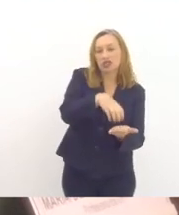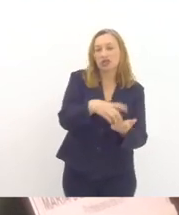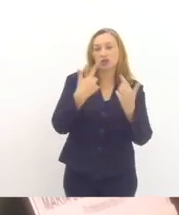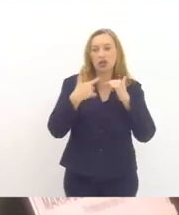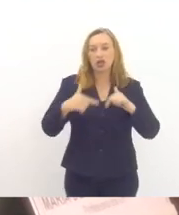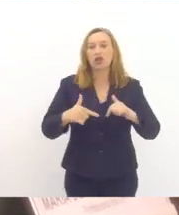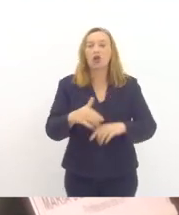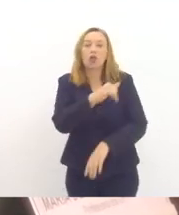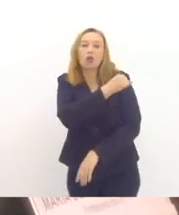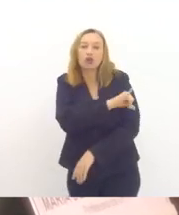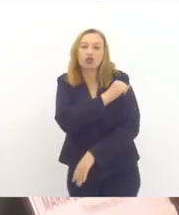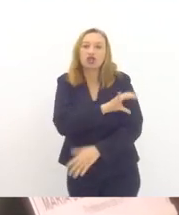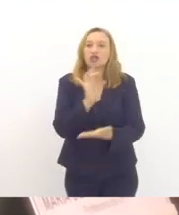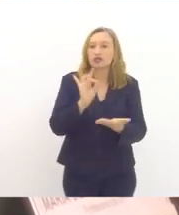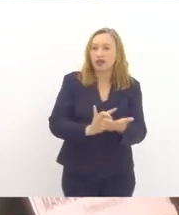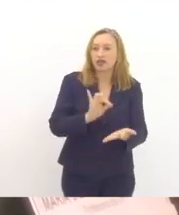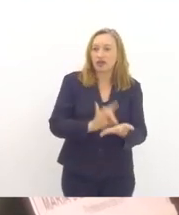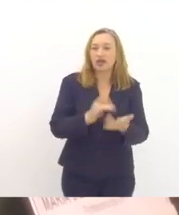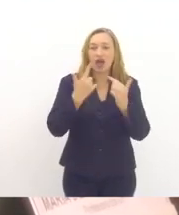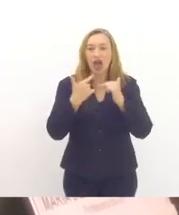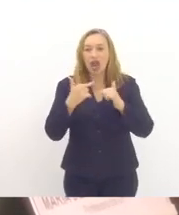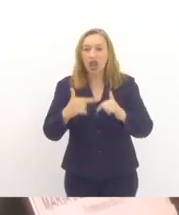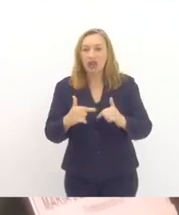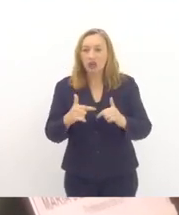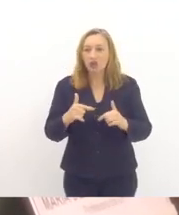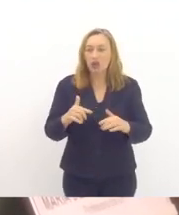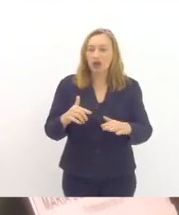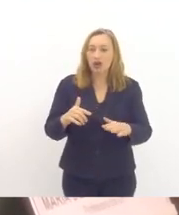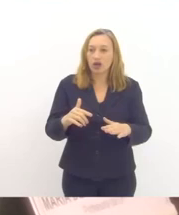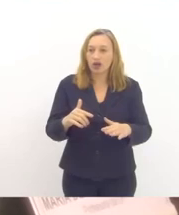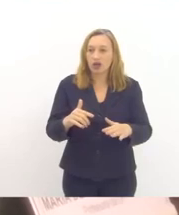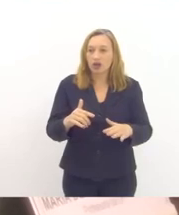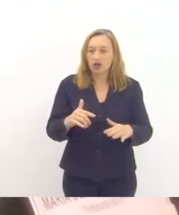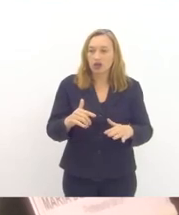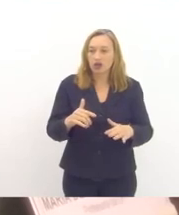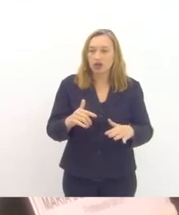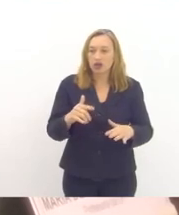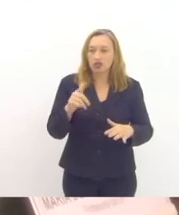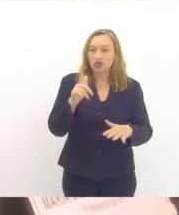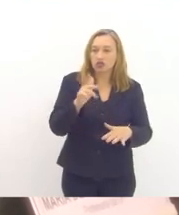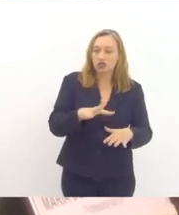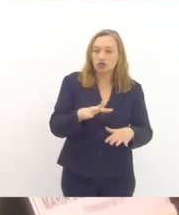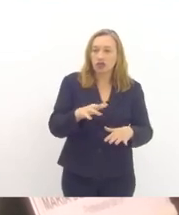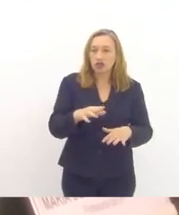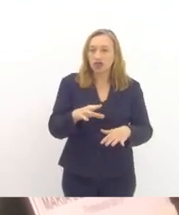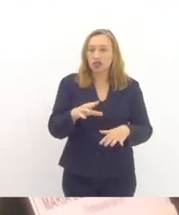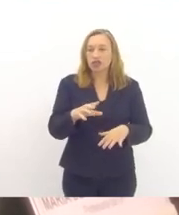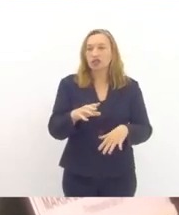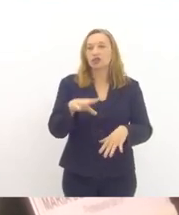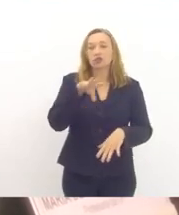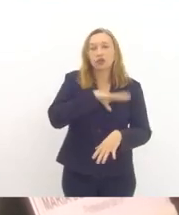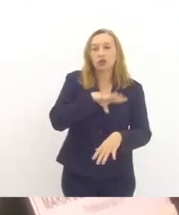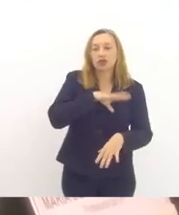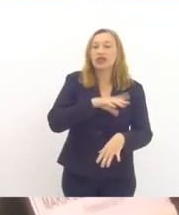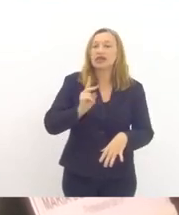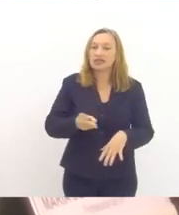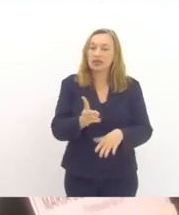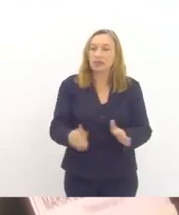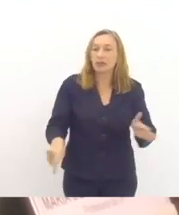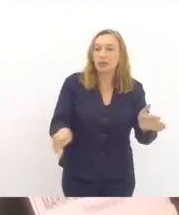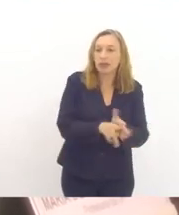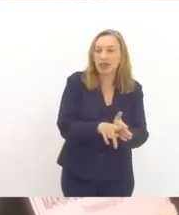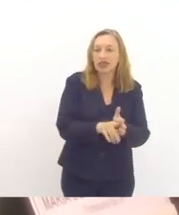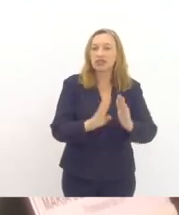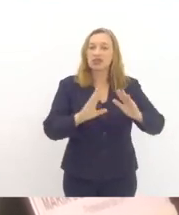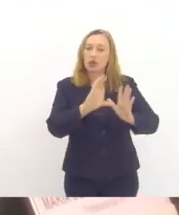Janeiro, na verdade, a língua estrangeira, ela sempre fez parte do currículo da escola. E os centros de